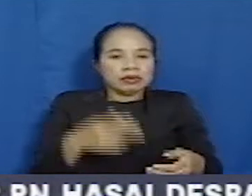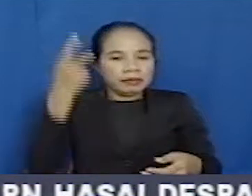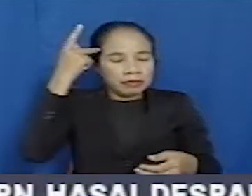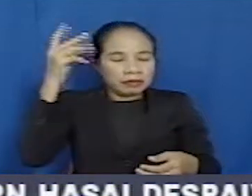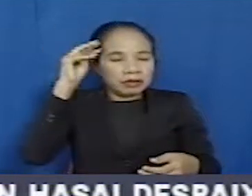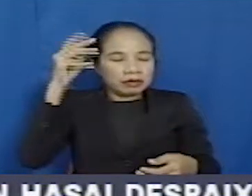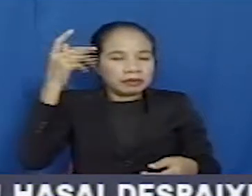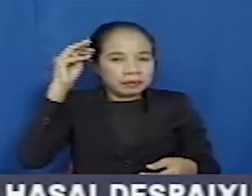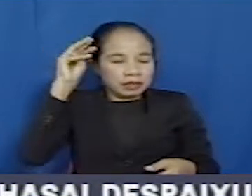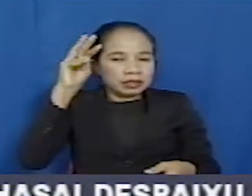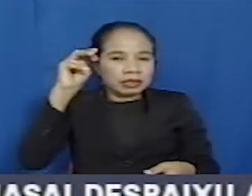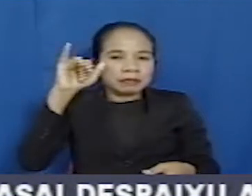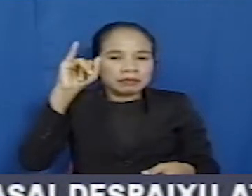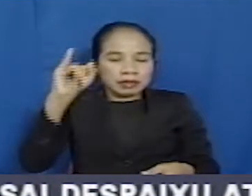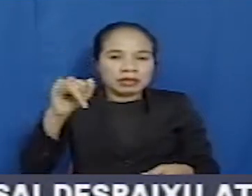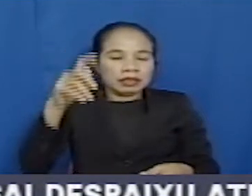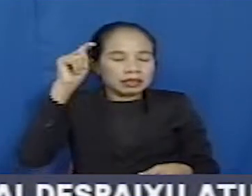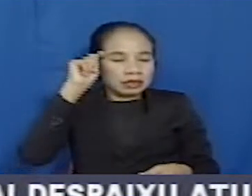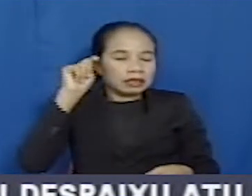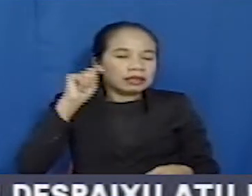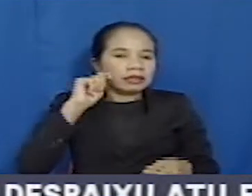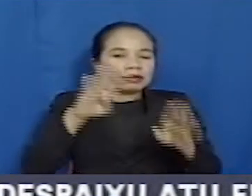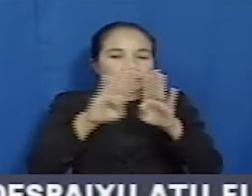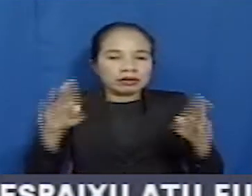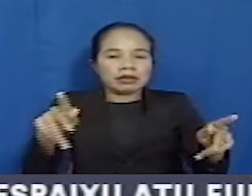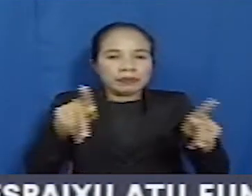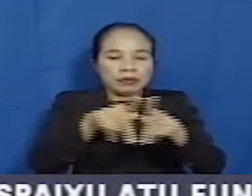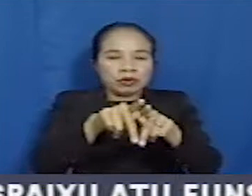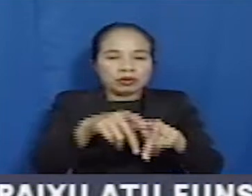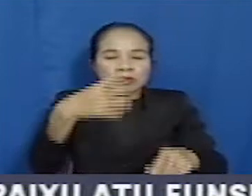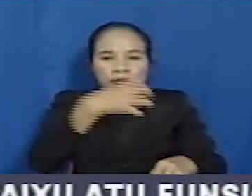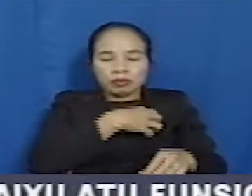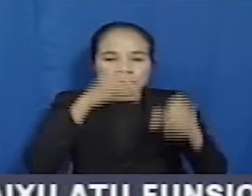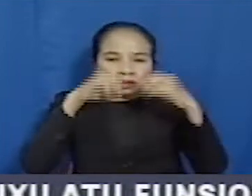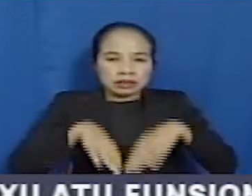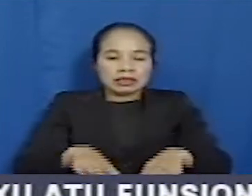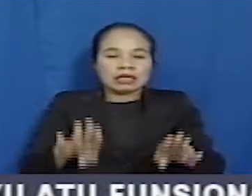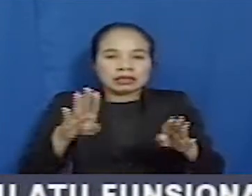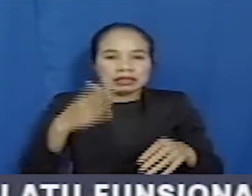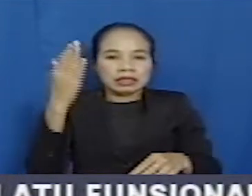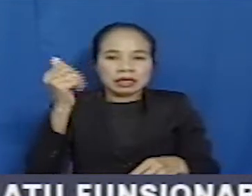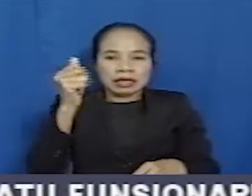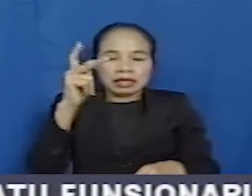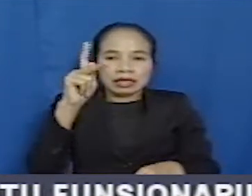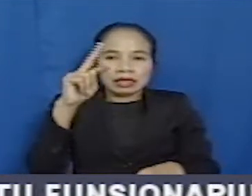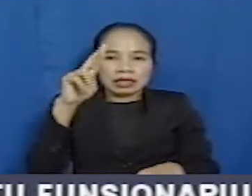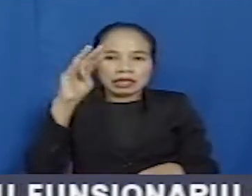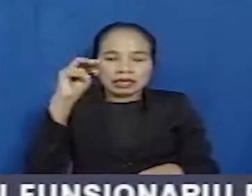Primer ministro no ministro interior ta rumatandrua kinaguro na posto polisia marítima iha akrema atauro.